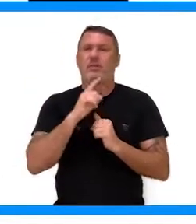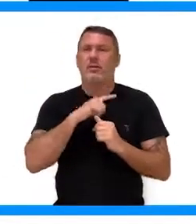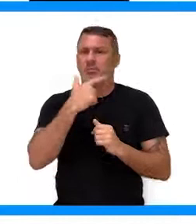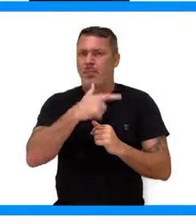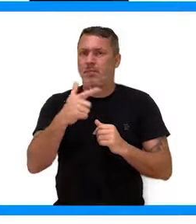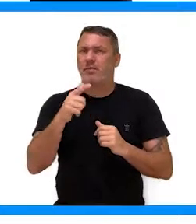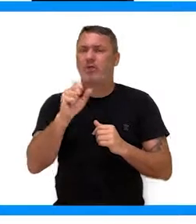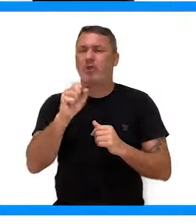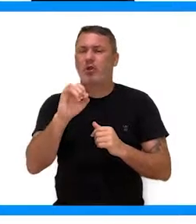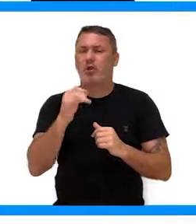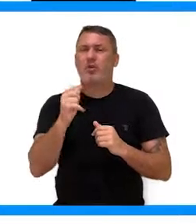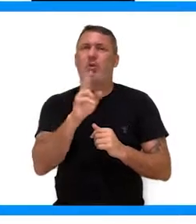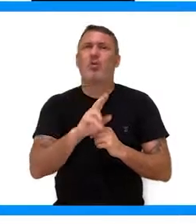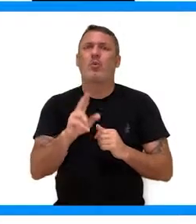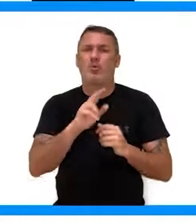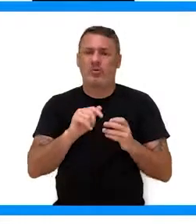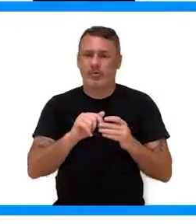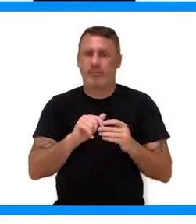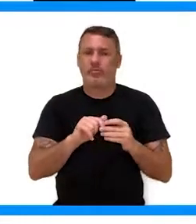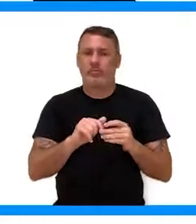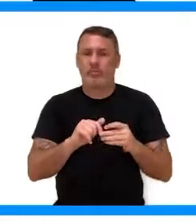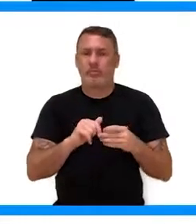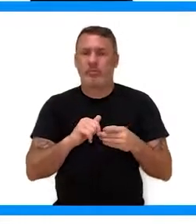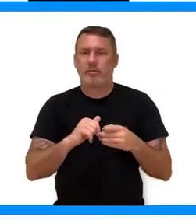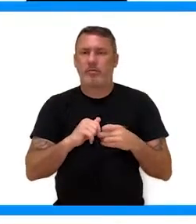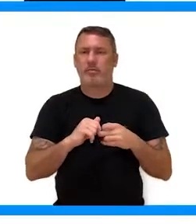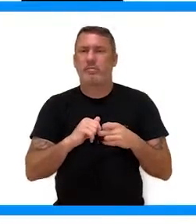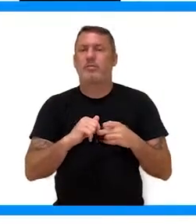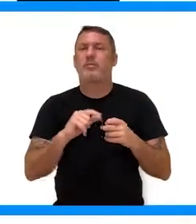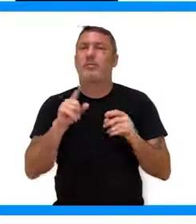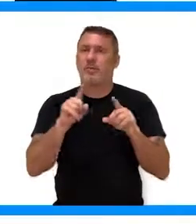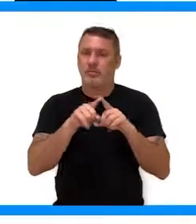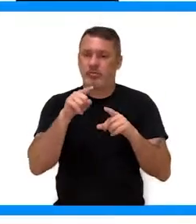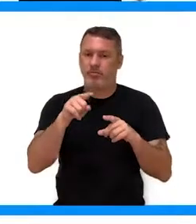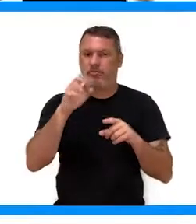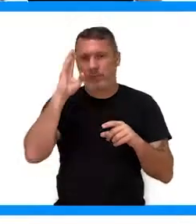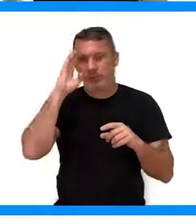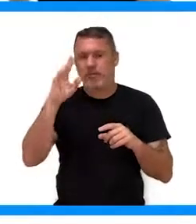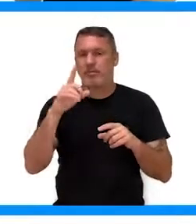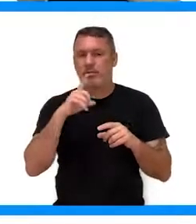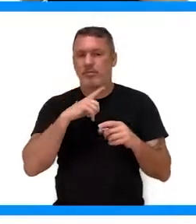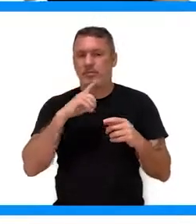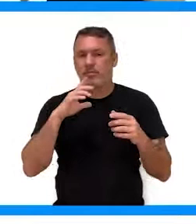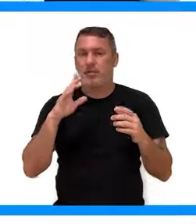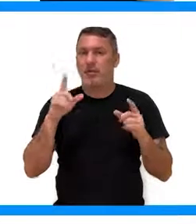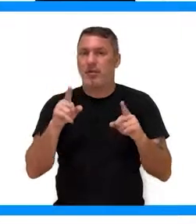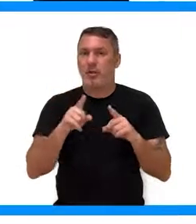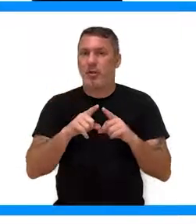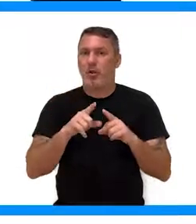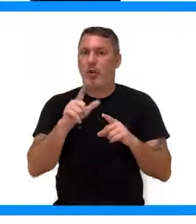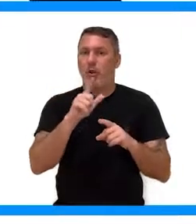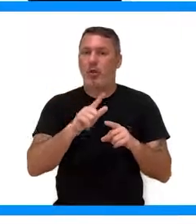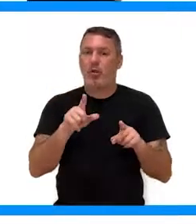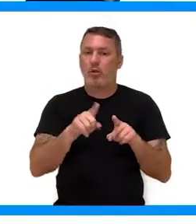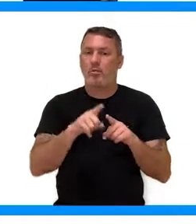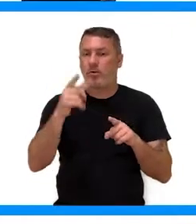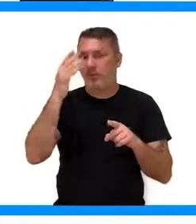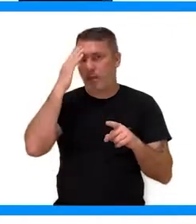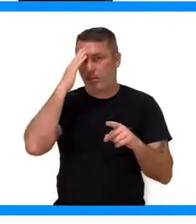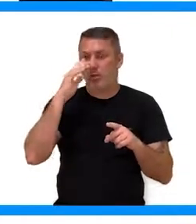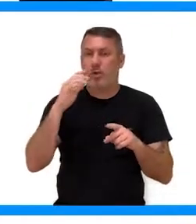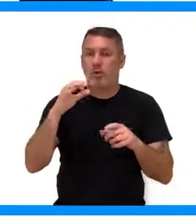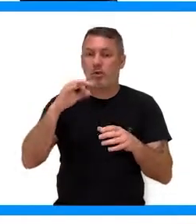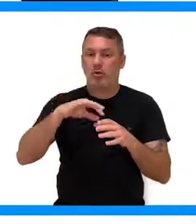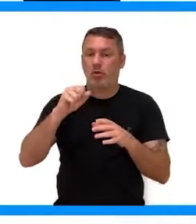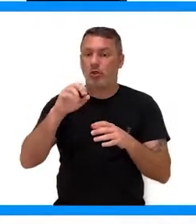ponto agora, mas não poderíamos deixar claro de destacar a soja. E também existe até uma preocupação no tocante ao avanço da